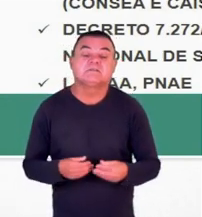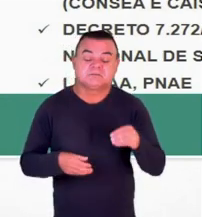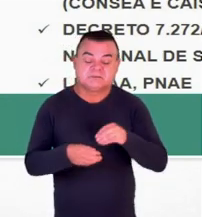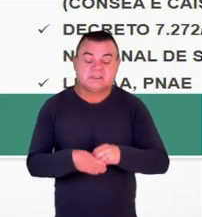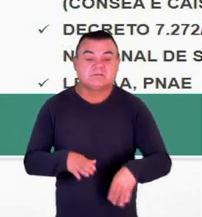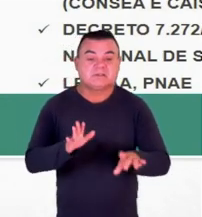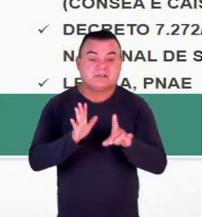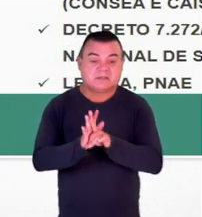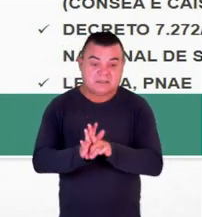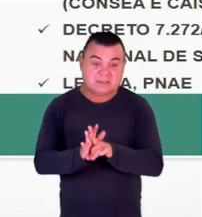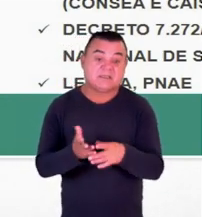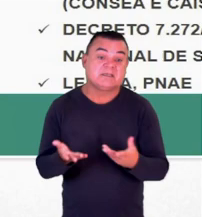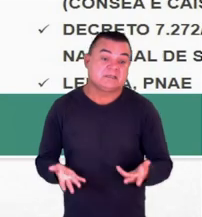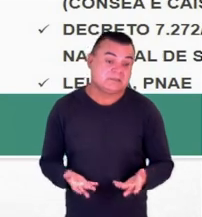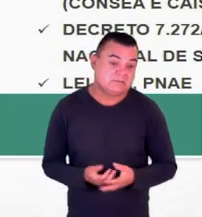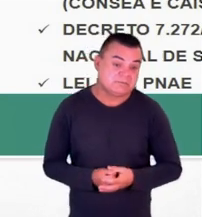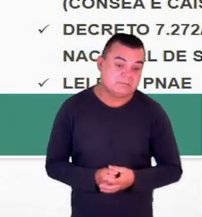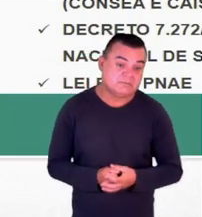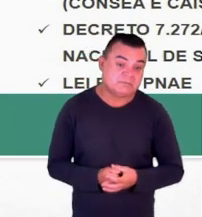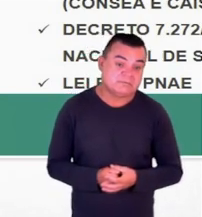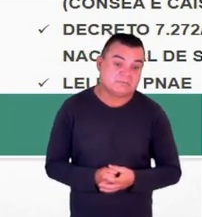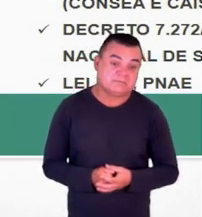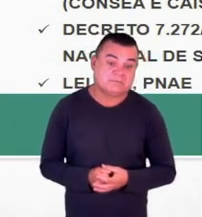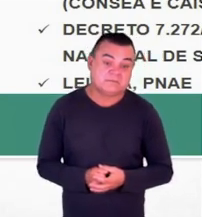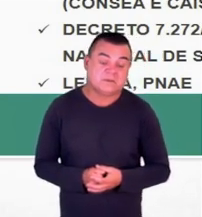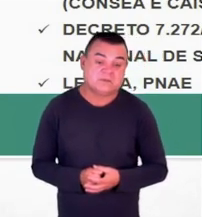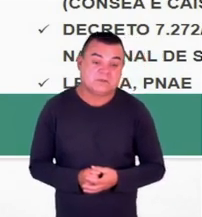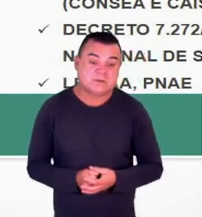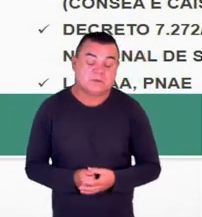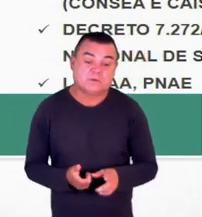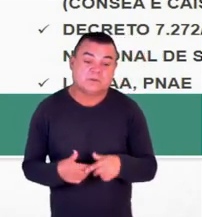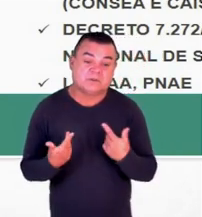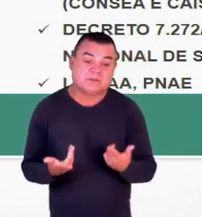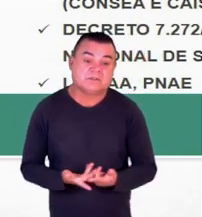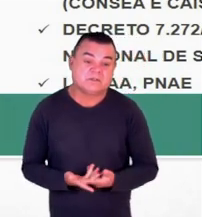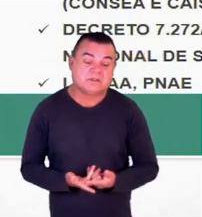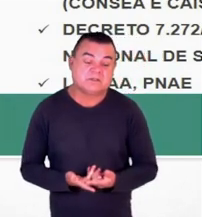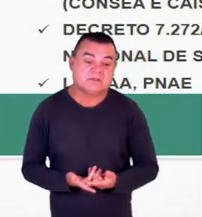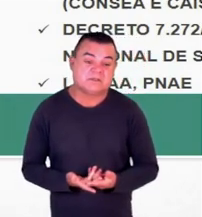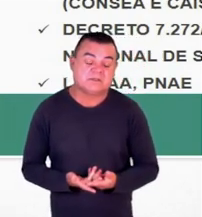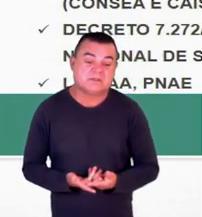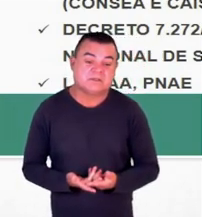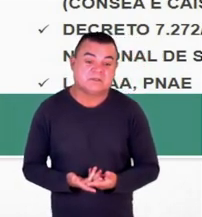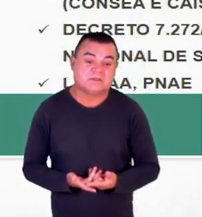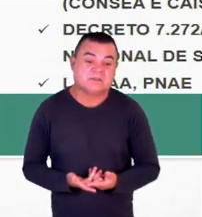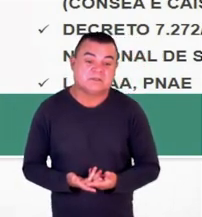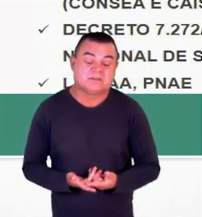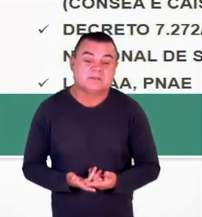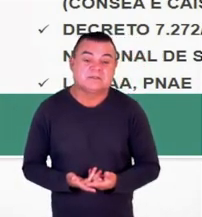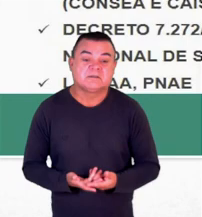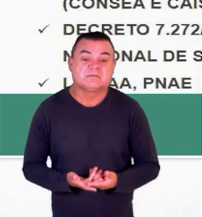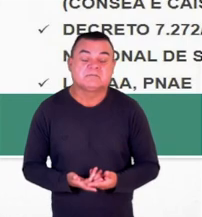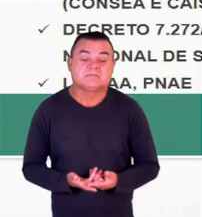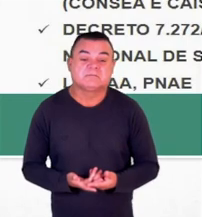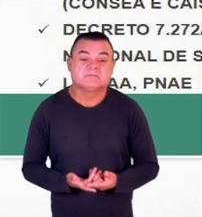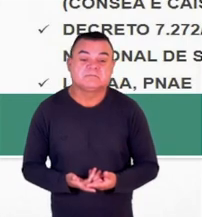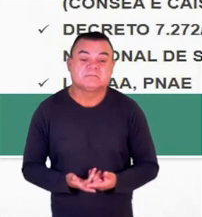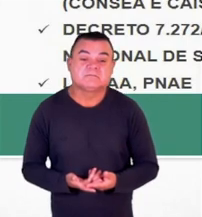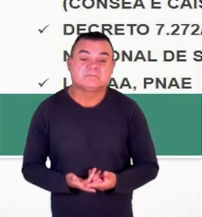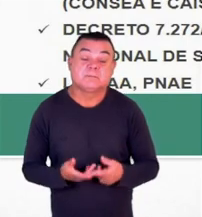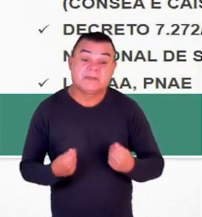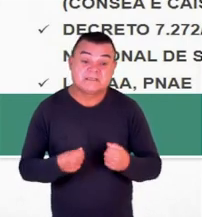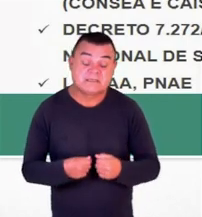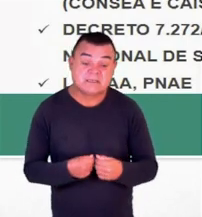n eh O que eh o que o que nos resta portanto é fazer com que todas essas determinações